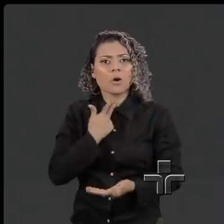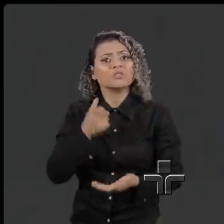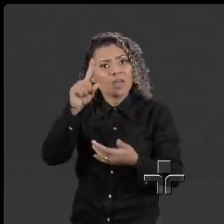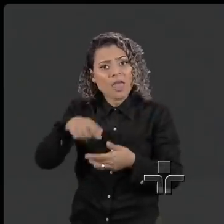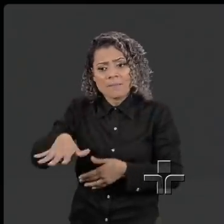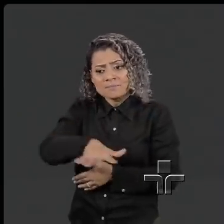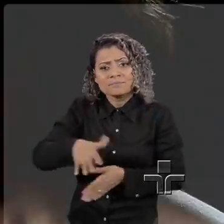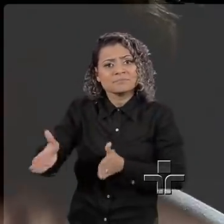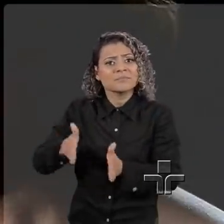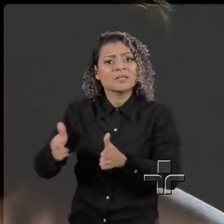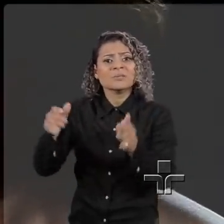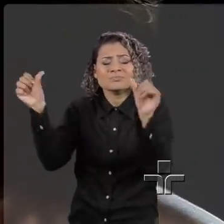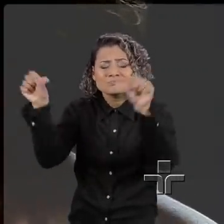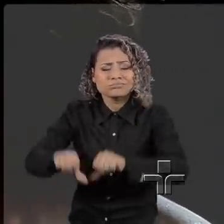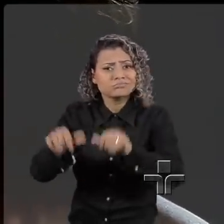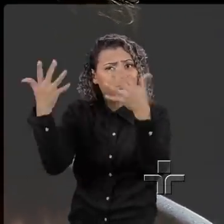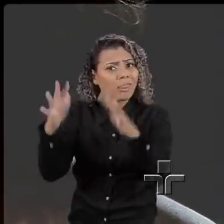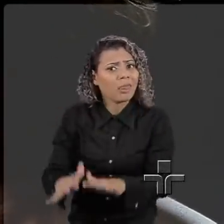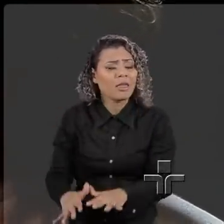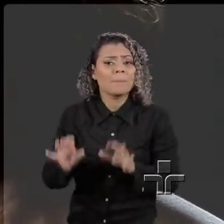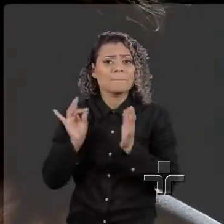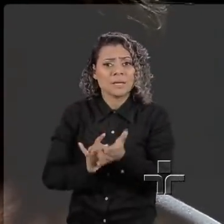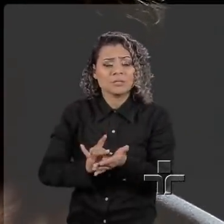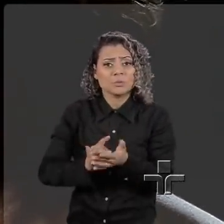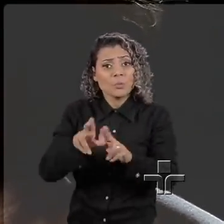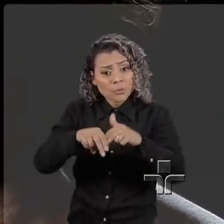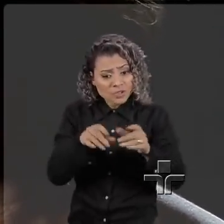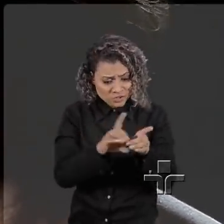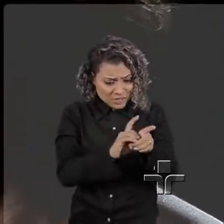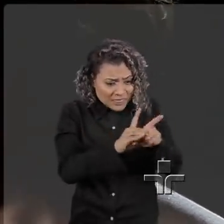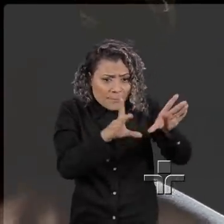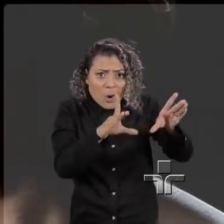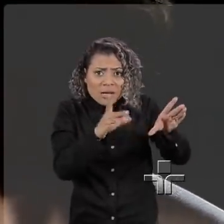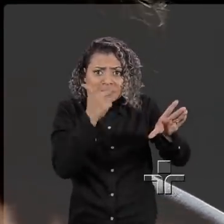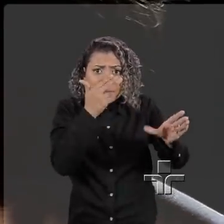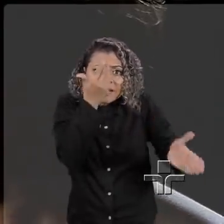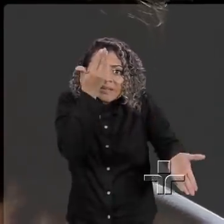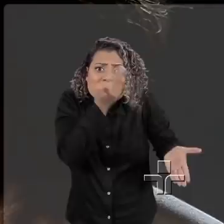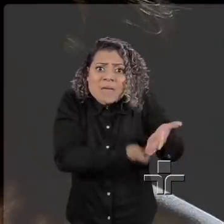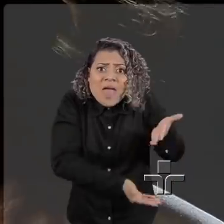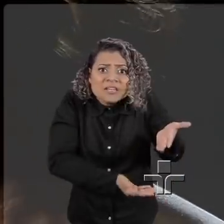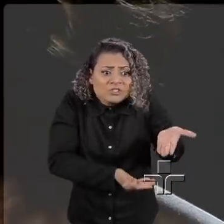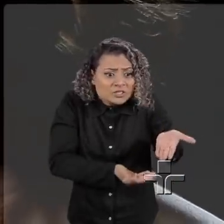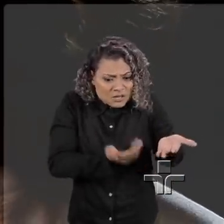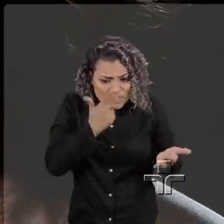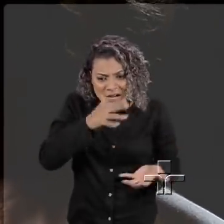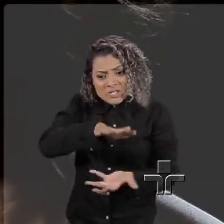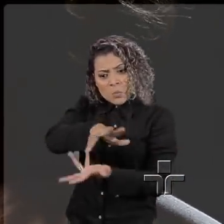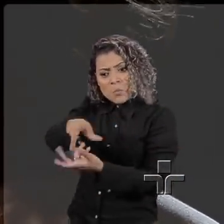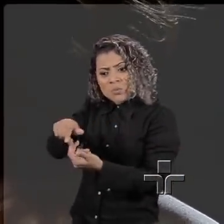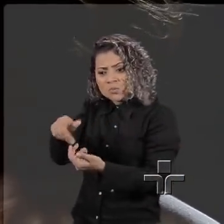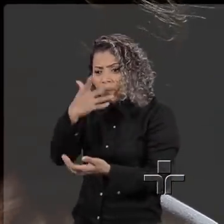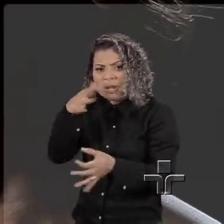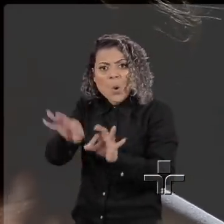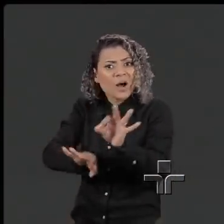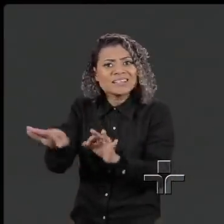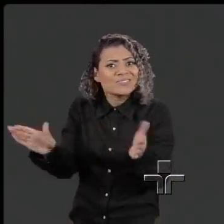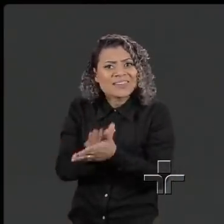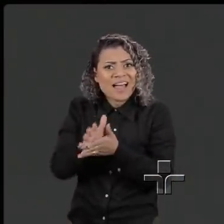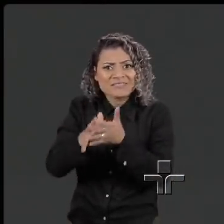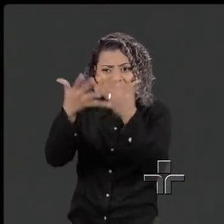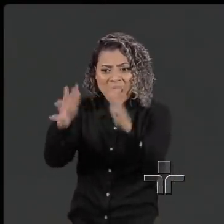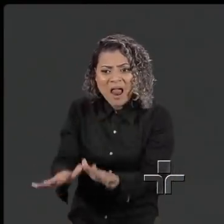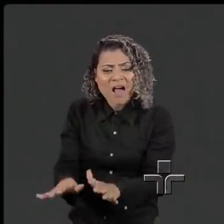planeta nesse momento. Então, se por um lado vimos que a democracia perde com um mundo que se desorganiza em relação